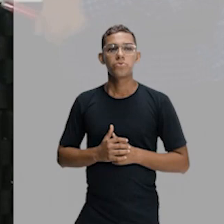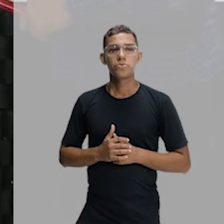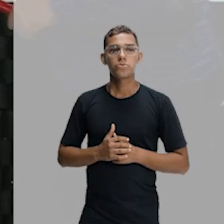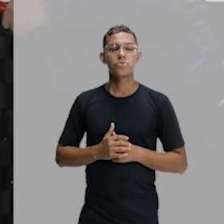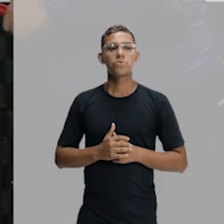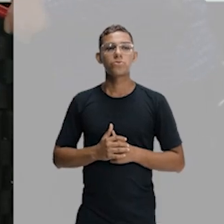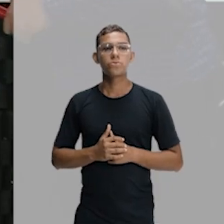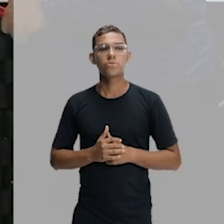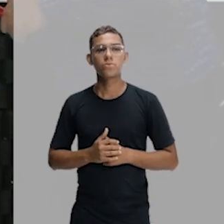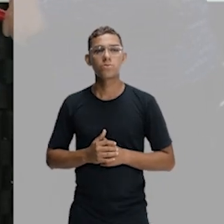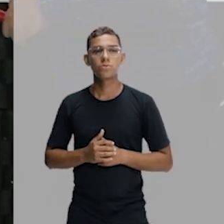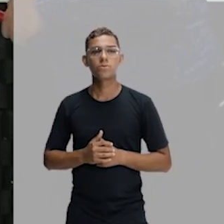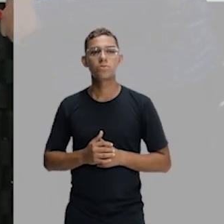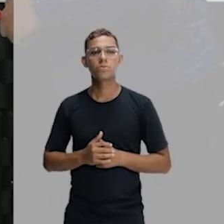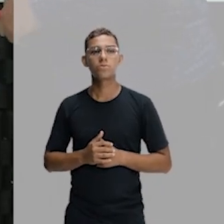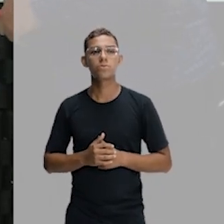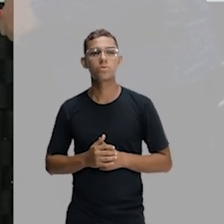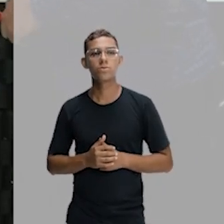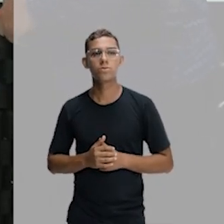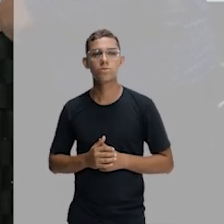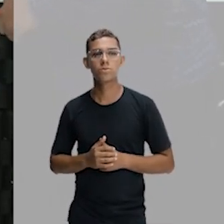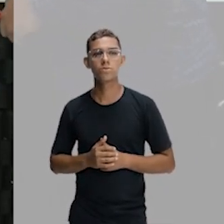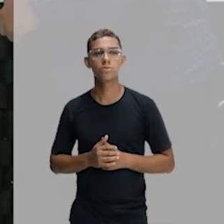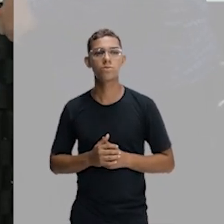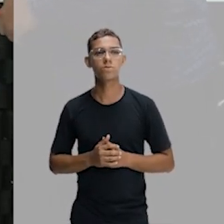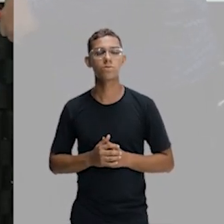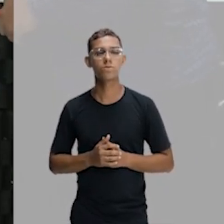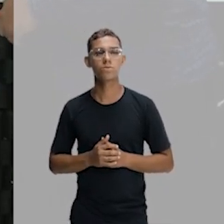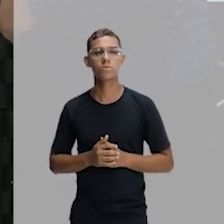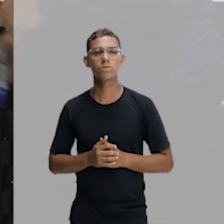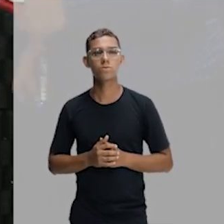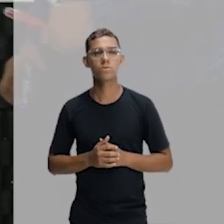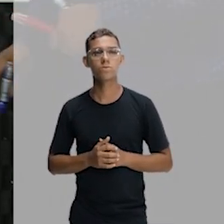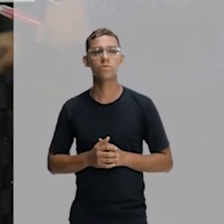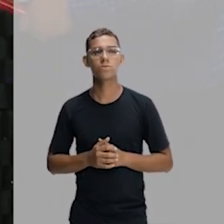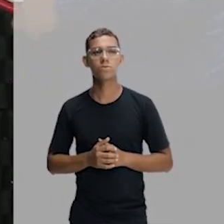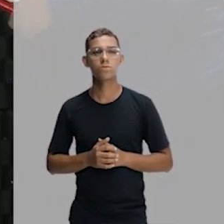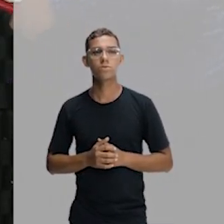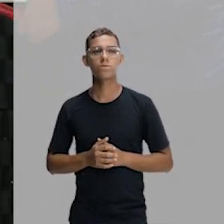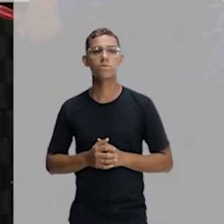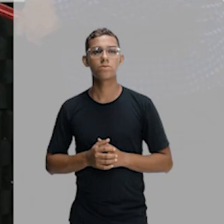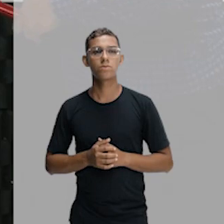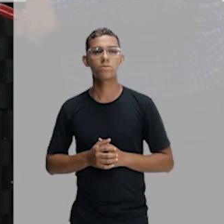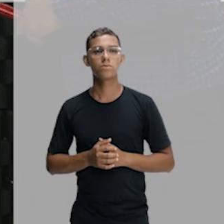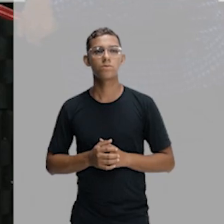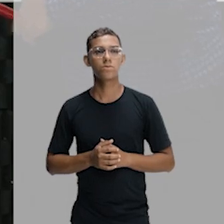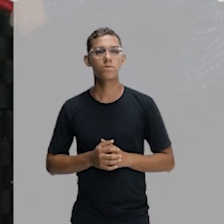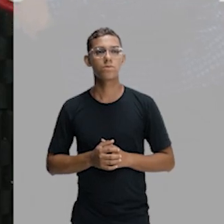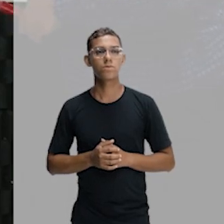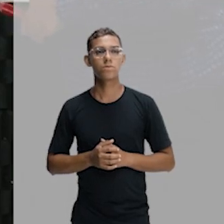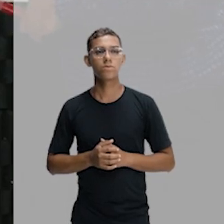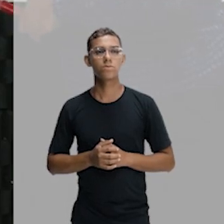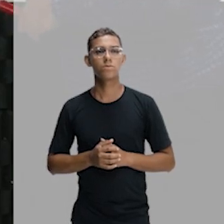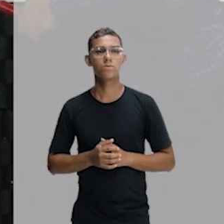160 vai ficar 160 dividido por 4. Vai ficar